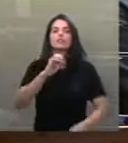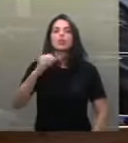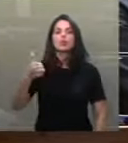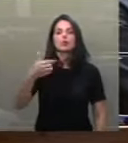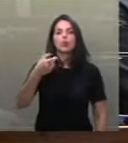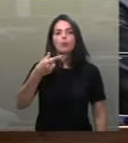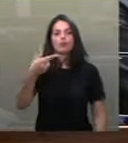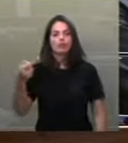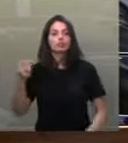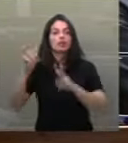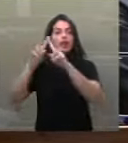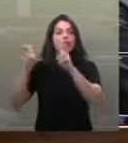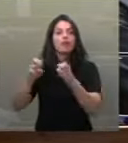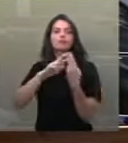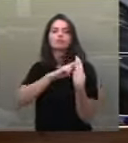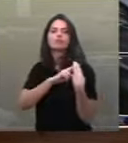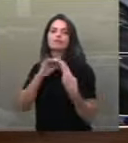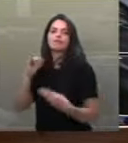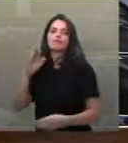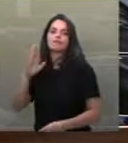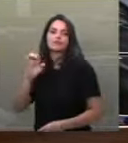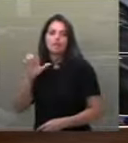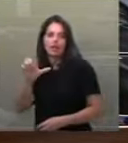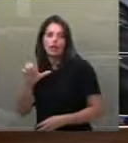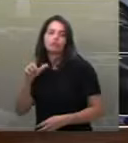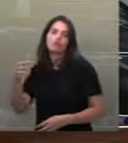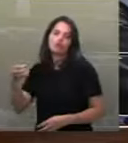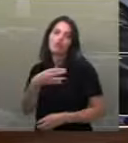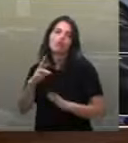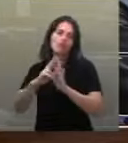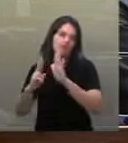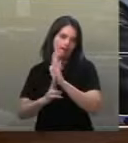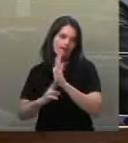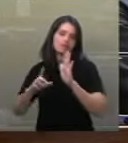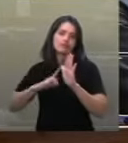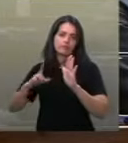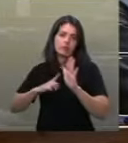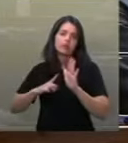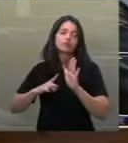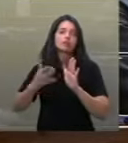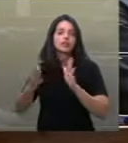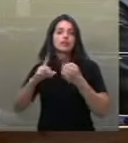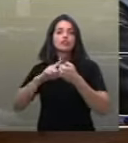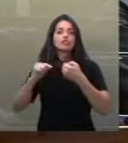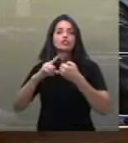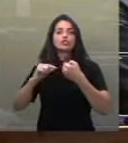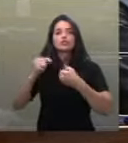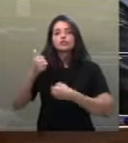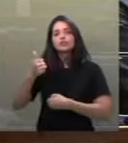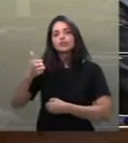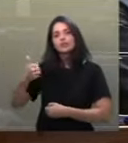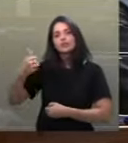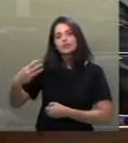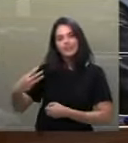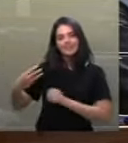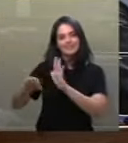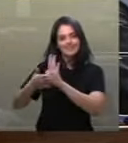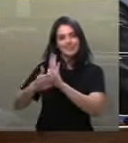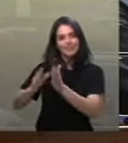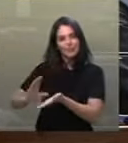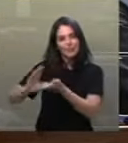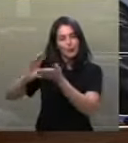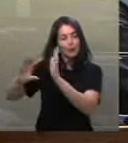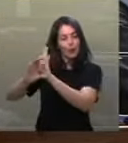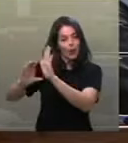2020, chamada Lei de Responsabilidade Fiscal, e com o novo regime fiscal, especialmente o artigo 103 da DCT, já que não